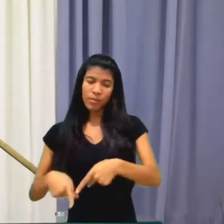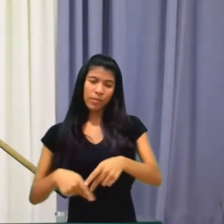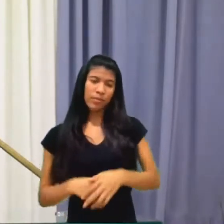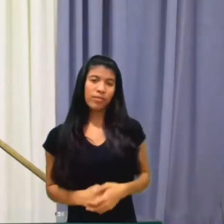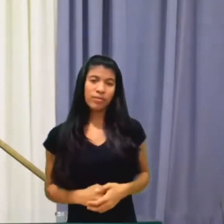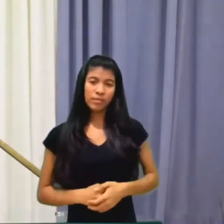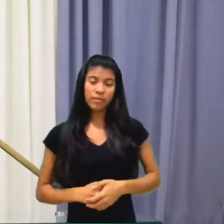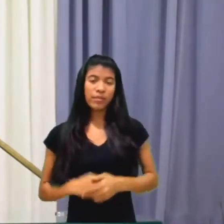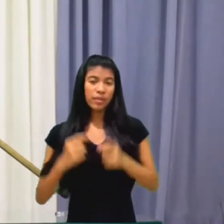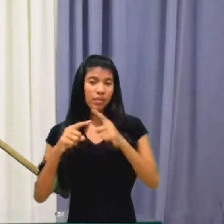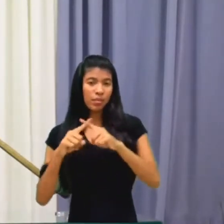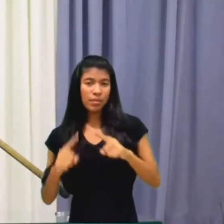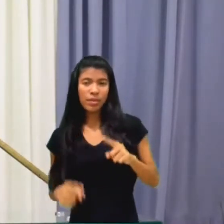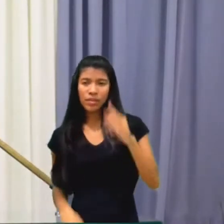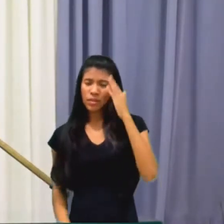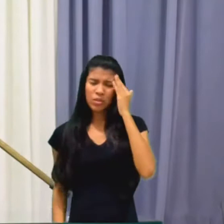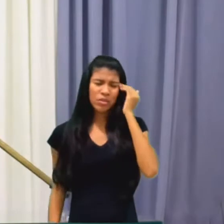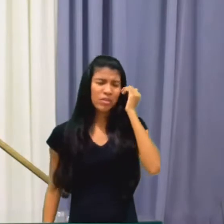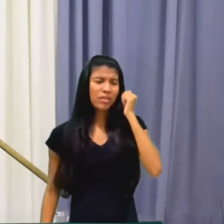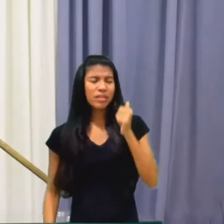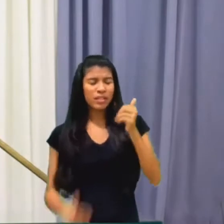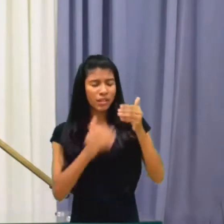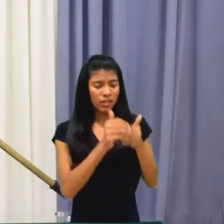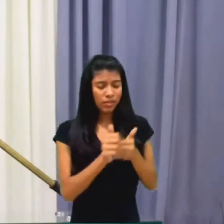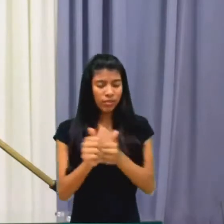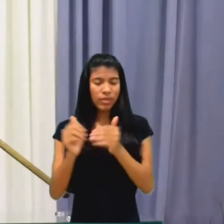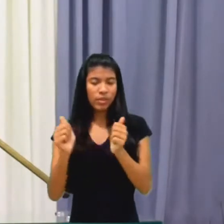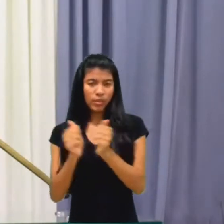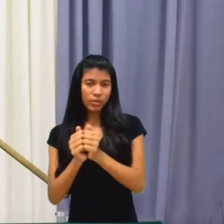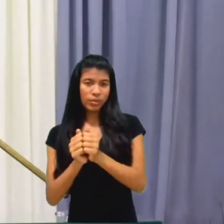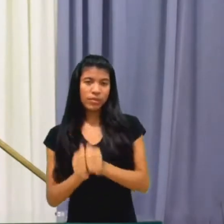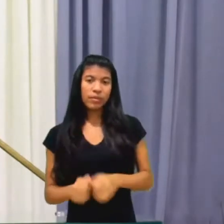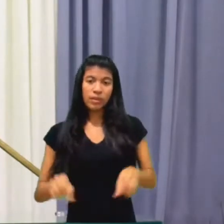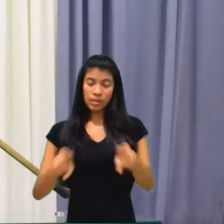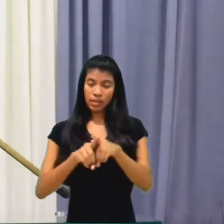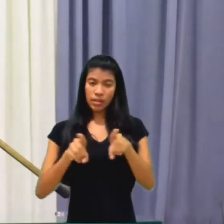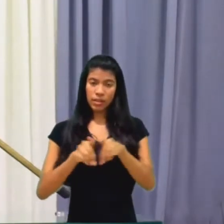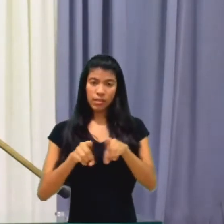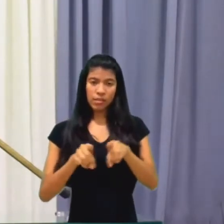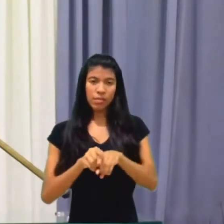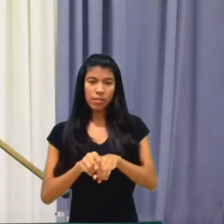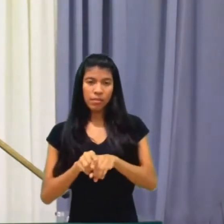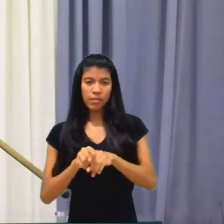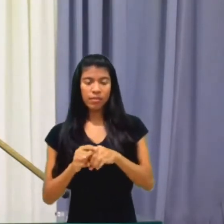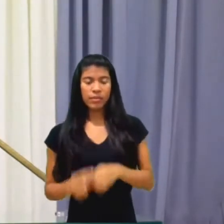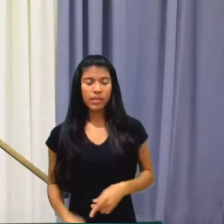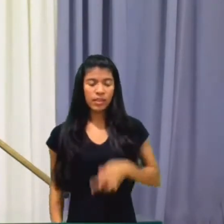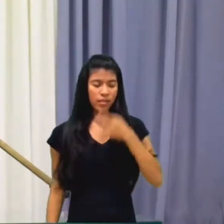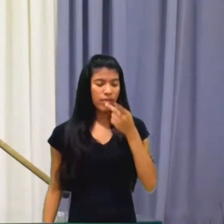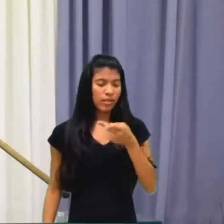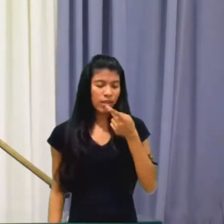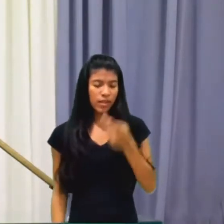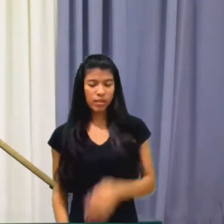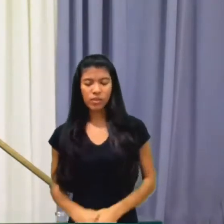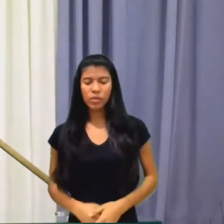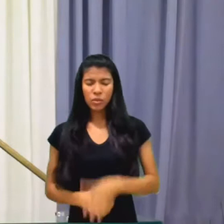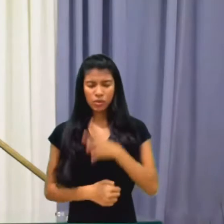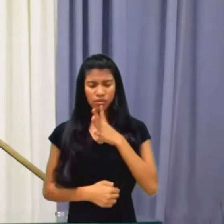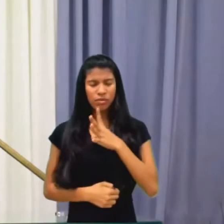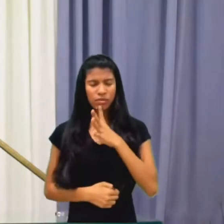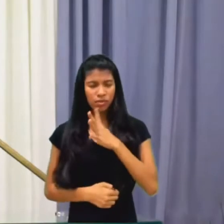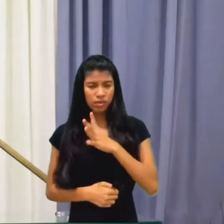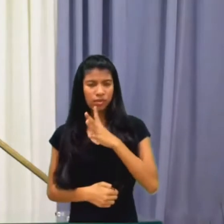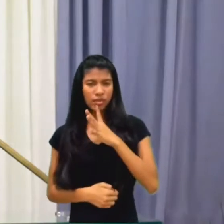de enviar comigo. Disseste também: conheço-te por teu nome, e achaste graça aos meus